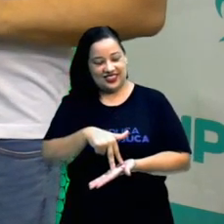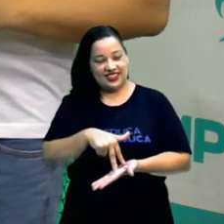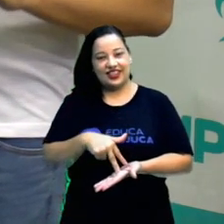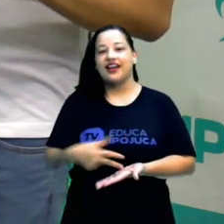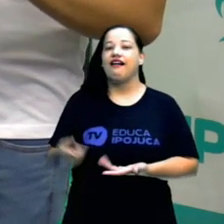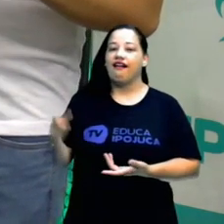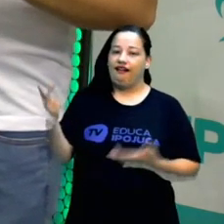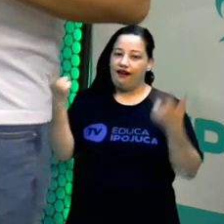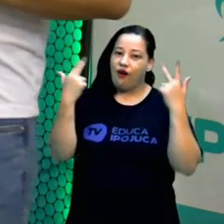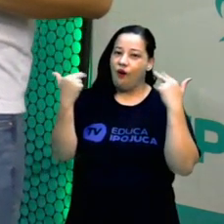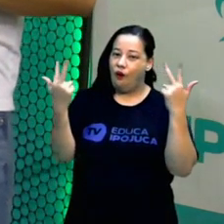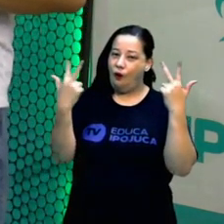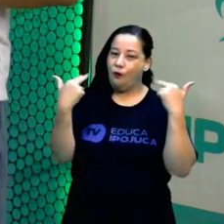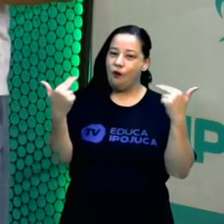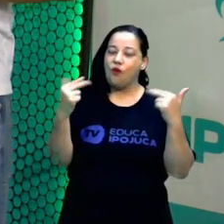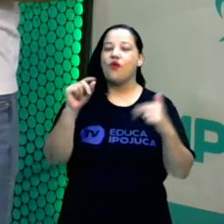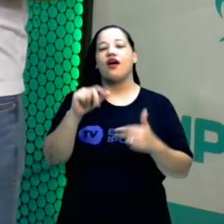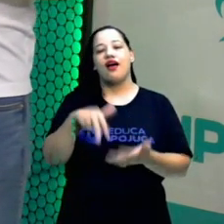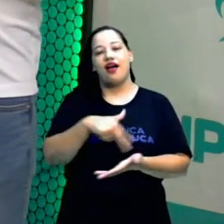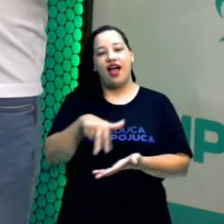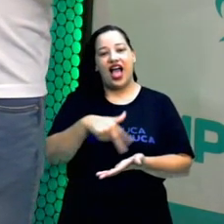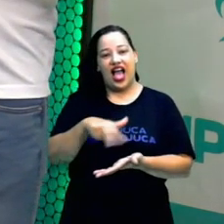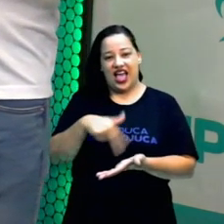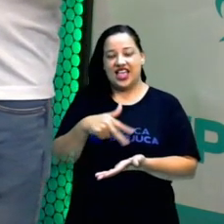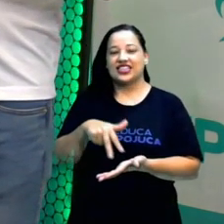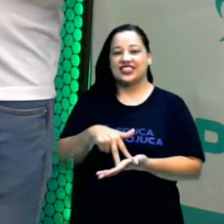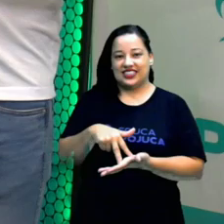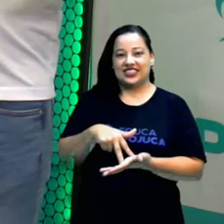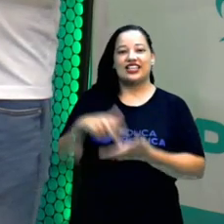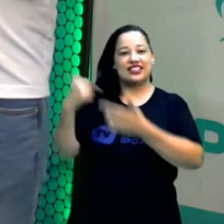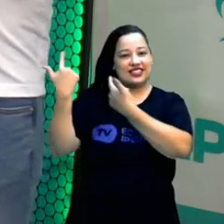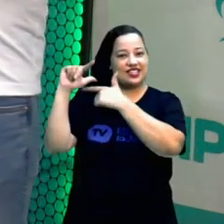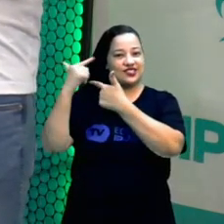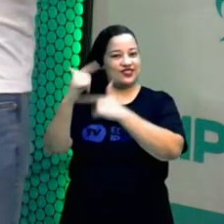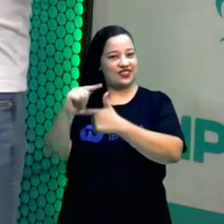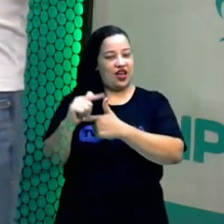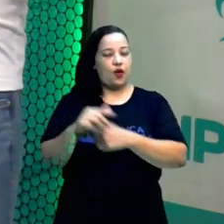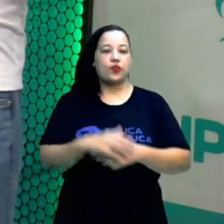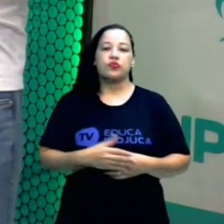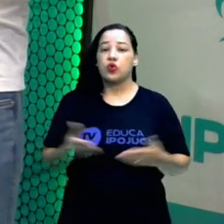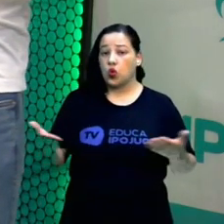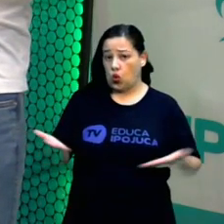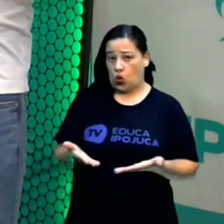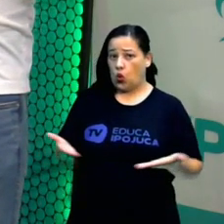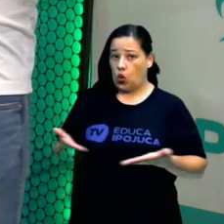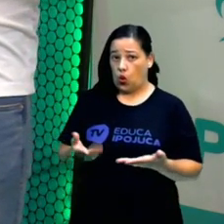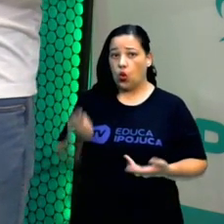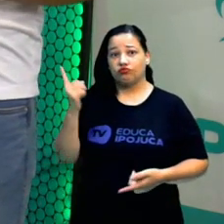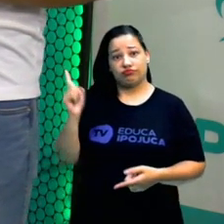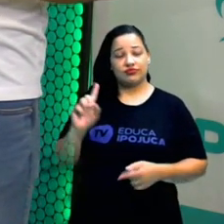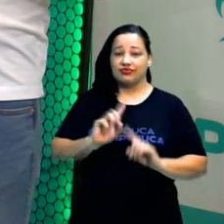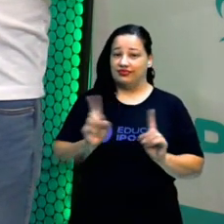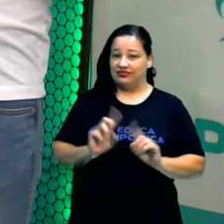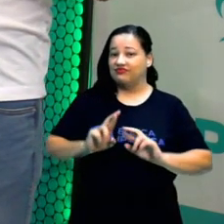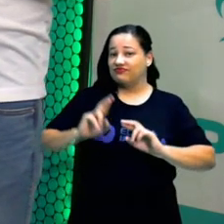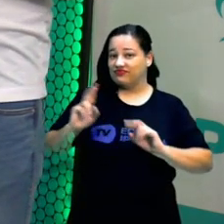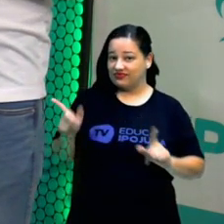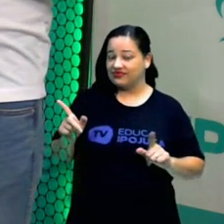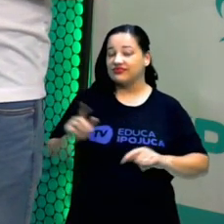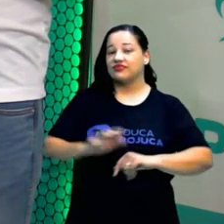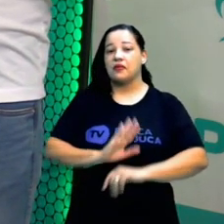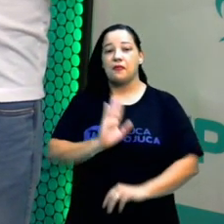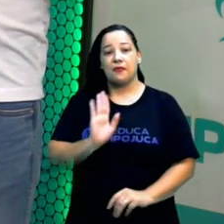Bem comum da dança clássica. Não é bem o que vamos ver hoje, que é os tipos de dança, mas sim